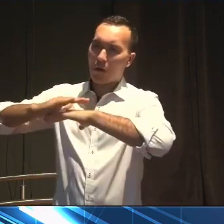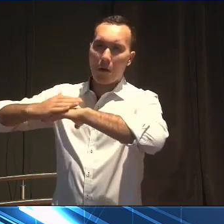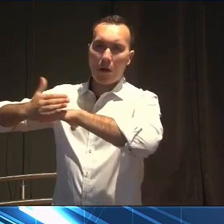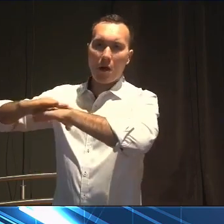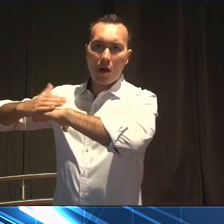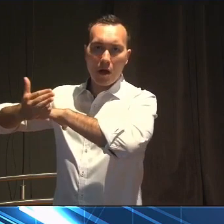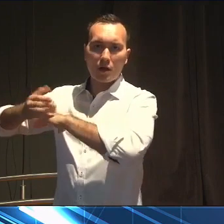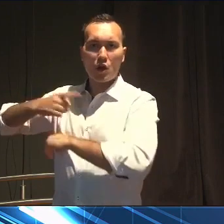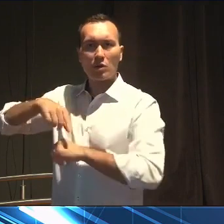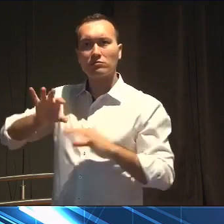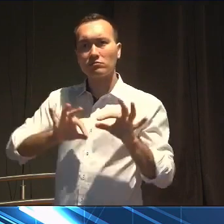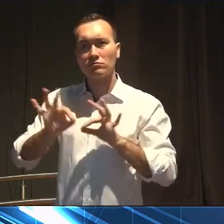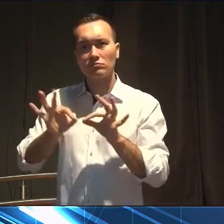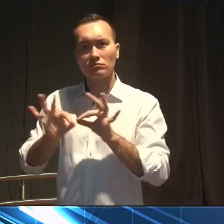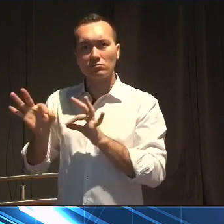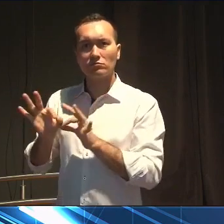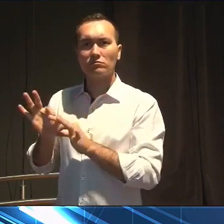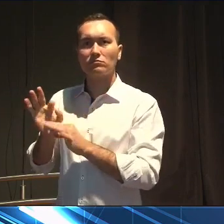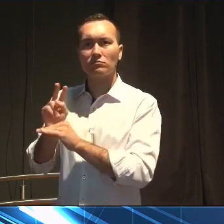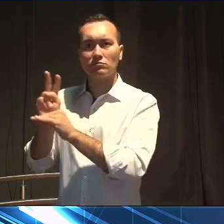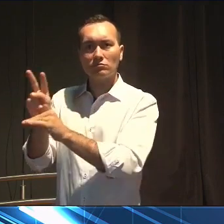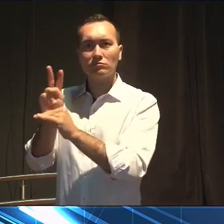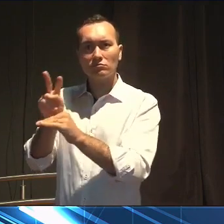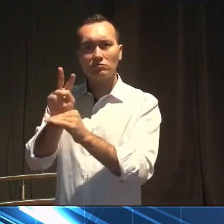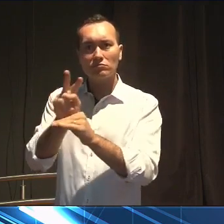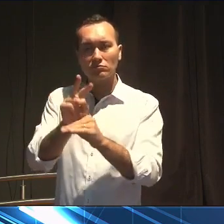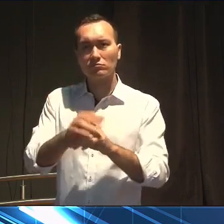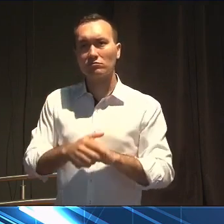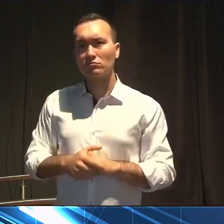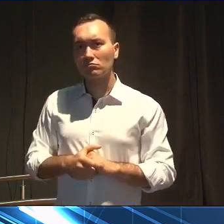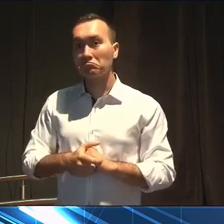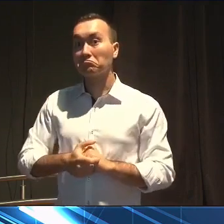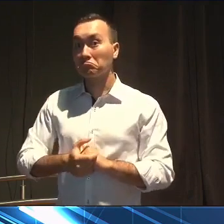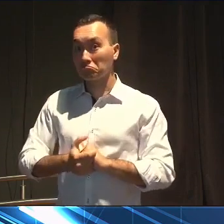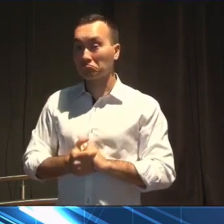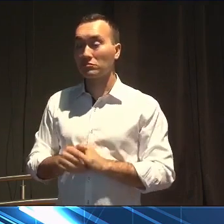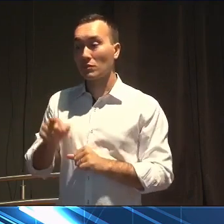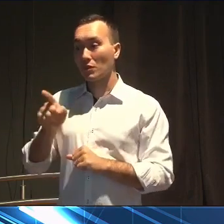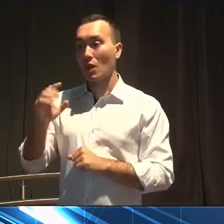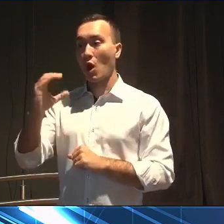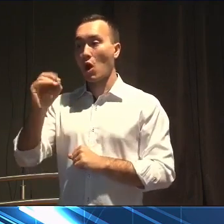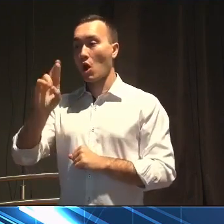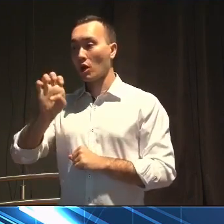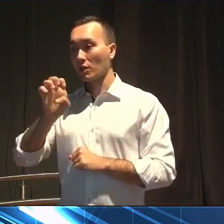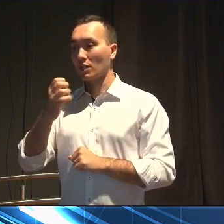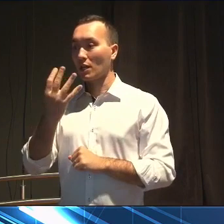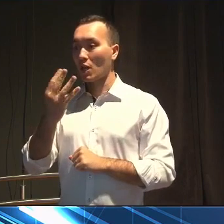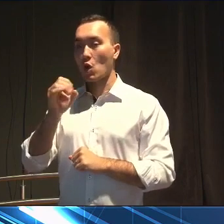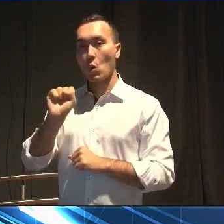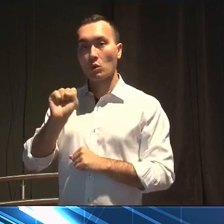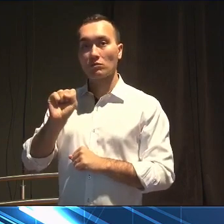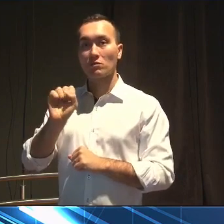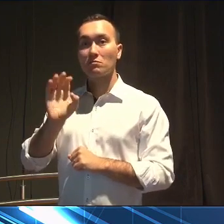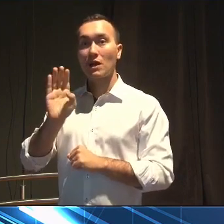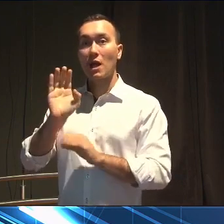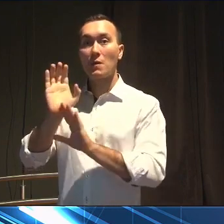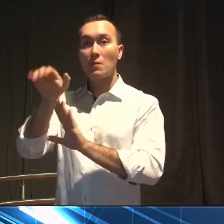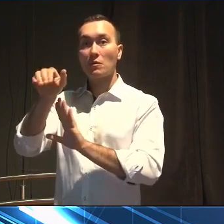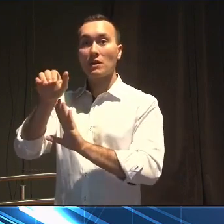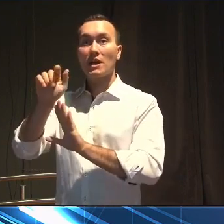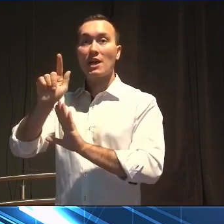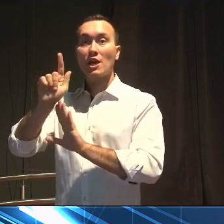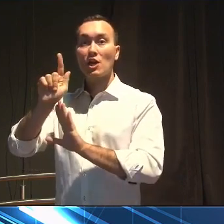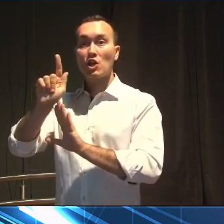E aí eu estou falando de alocar máquina com 48 cores de processador físico, e com 4 GPUs de